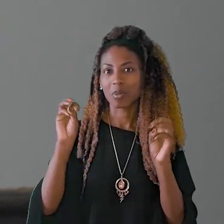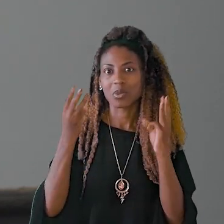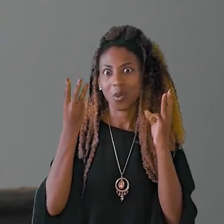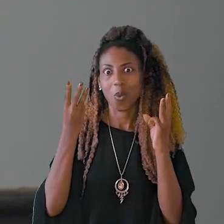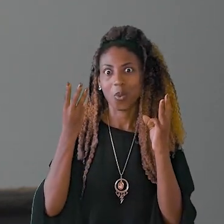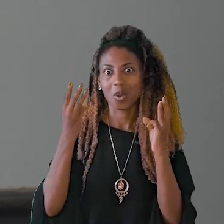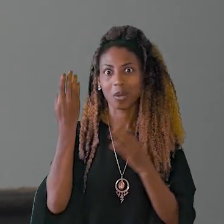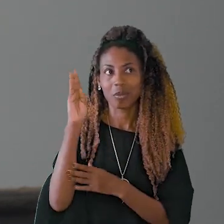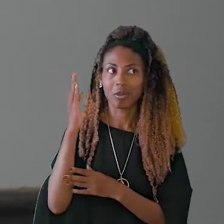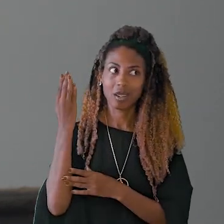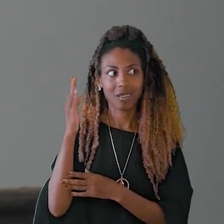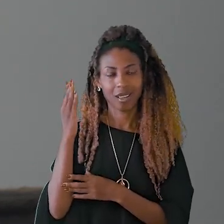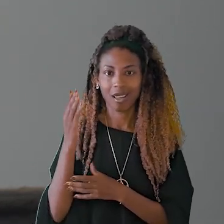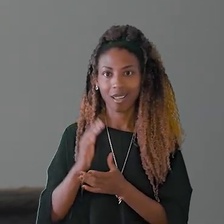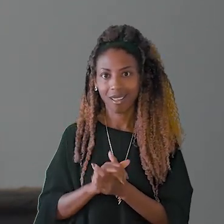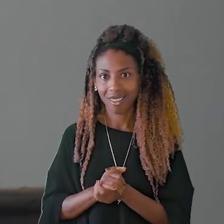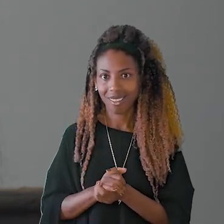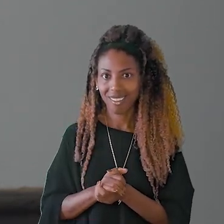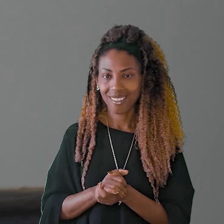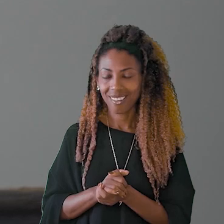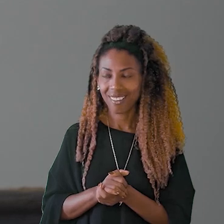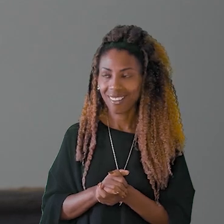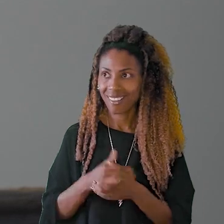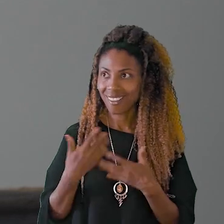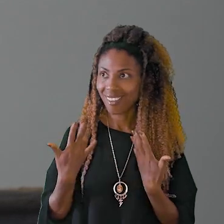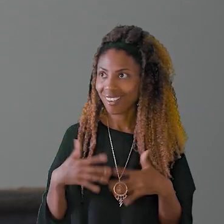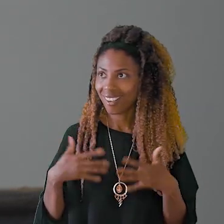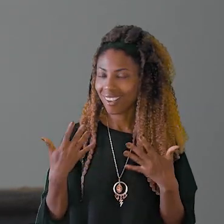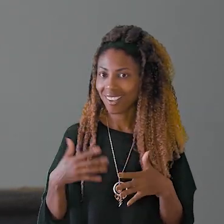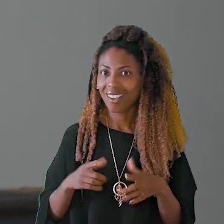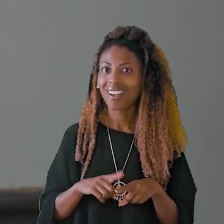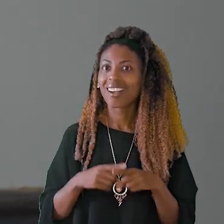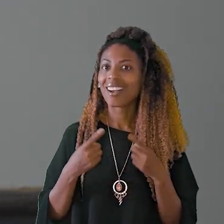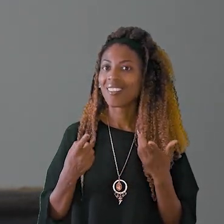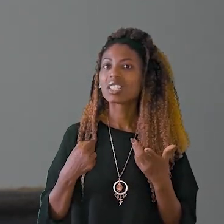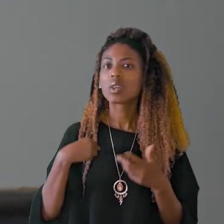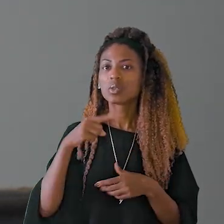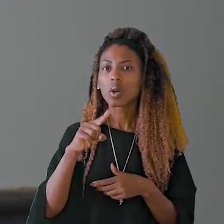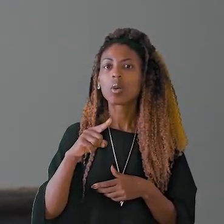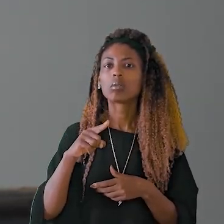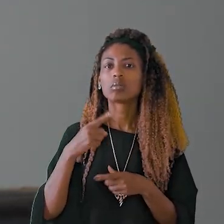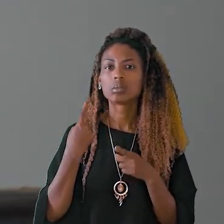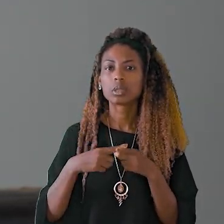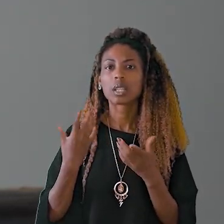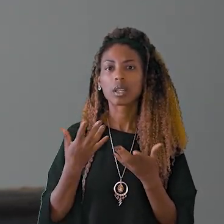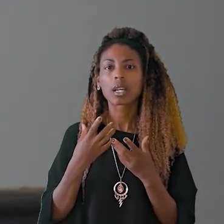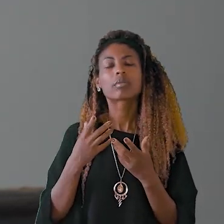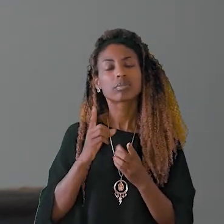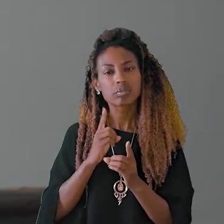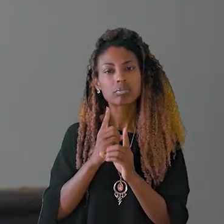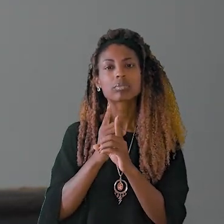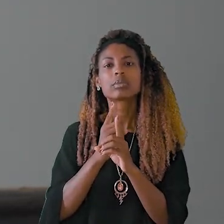Aí ele já falou, quando eu ia falar, ela vai. Aí ele falou, não, ela vai estar não, tá? Mas é o evento que é por ela, né? A V-Gold vai estar fazendo